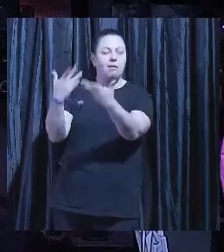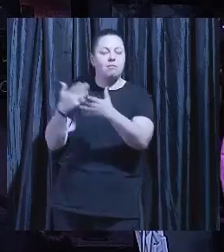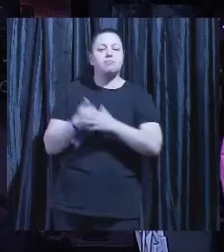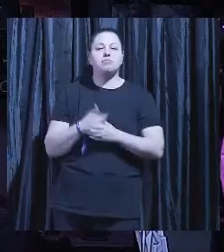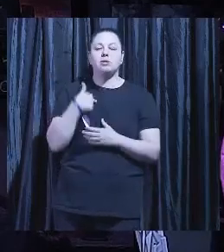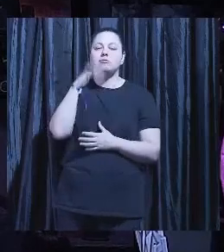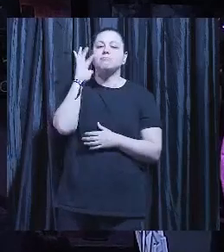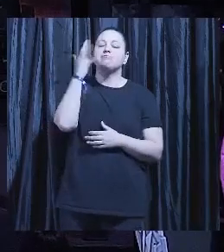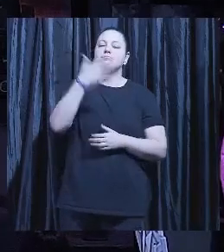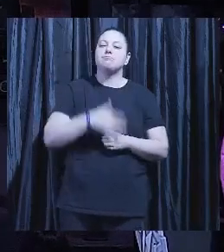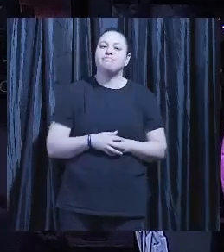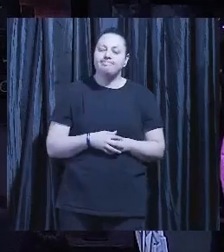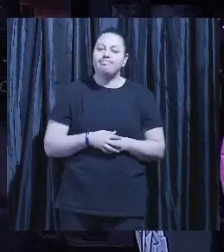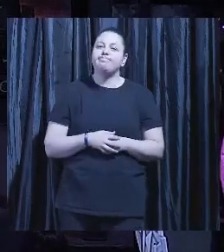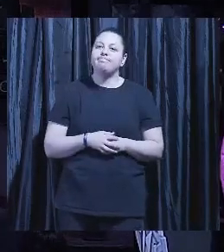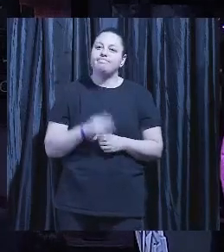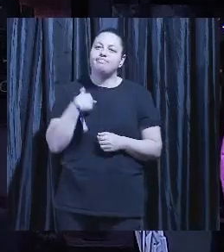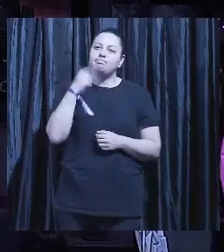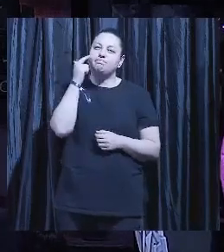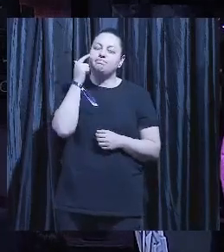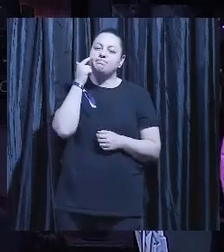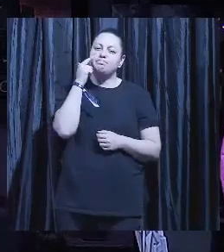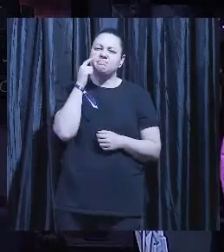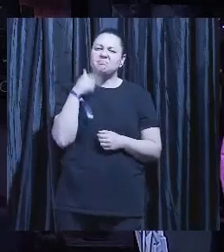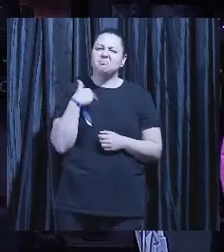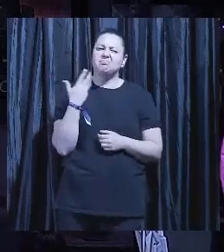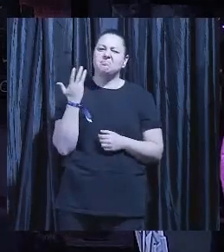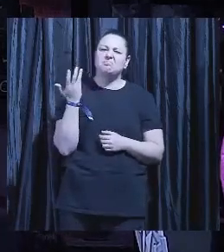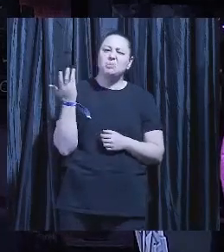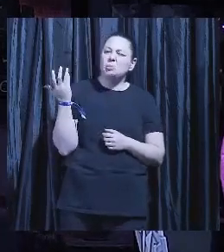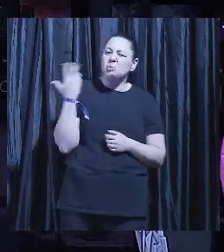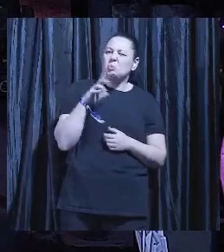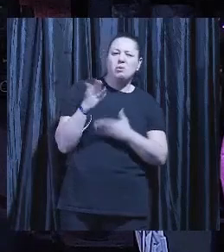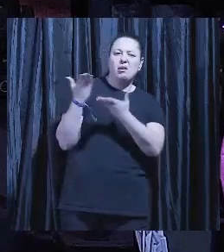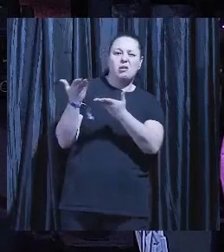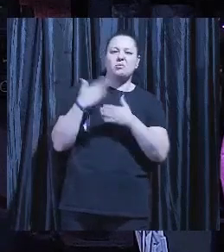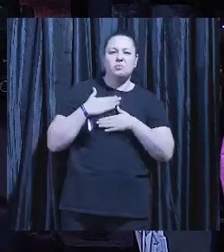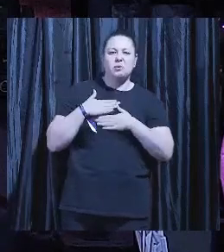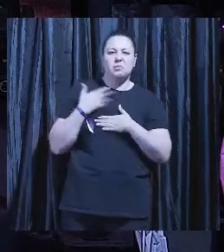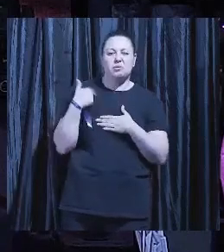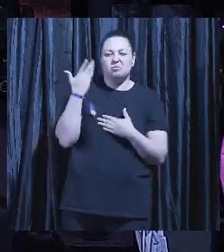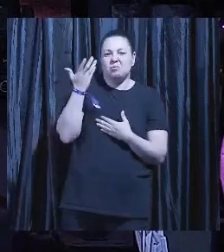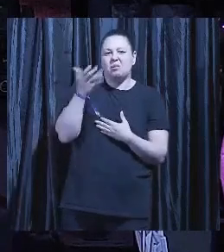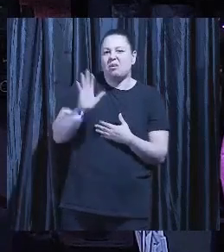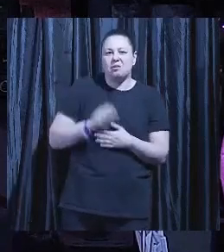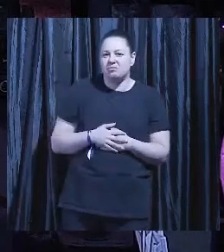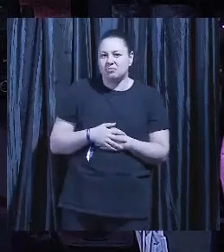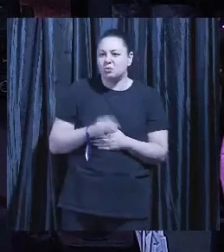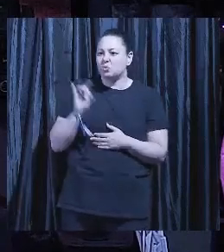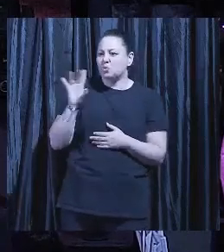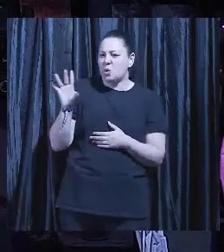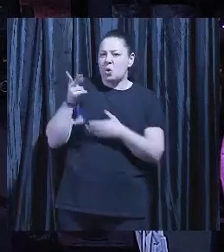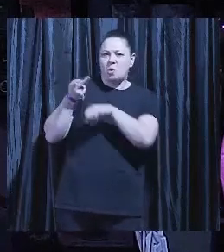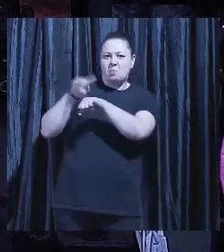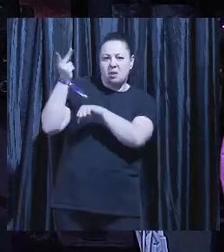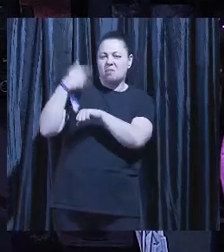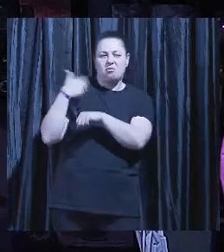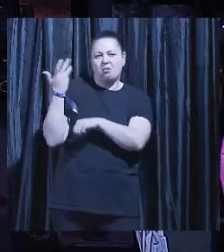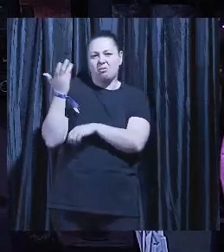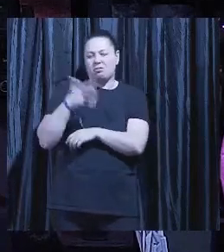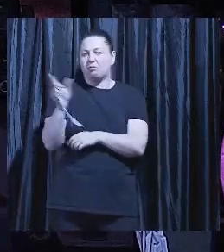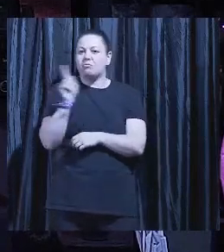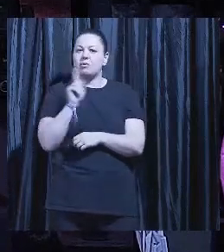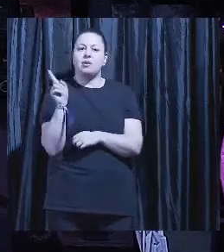uma decisão. Eu falei: eu não quero mais esse Oscar. Aliás, não quero só o Oscar, eu não quero